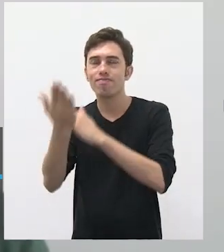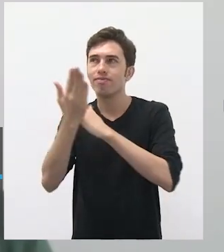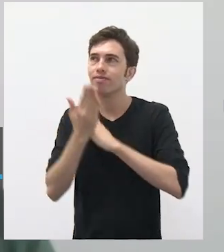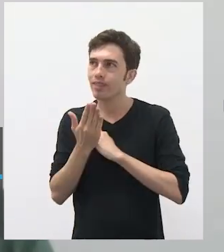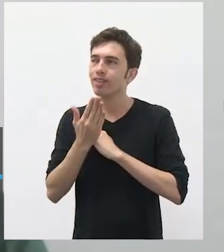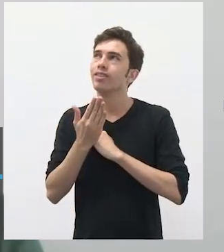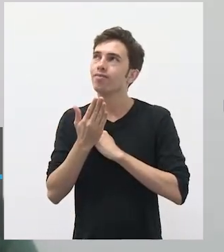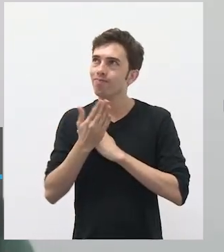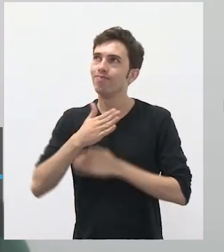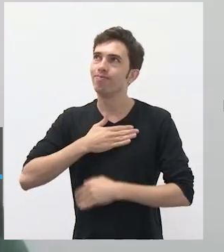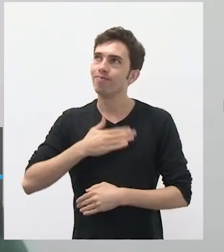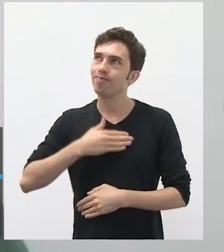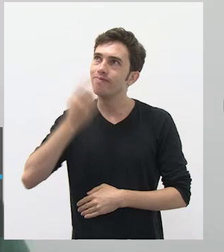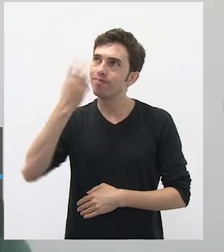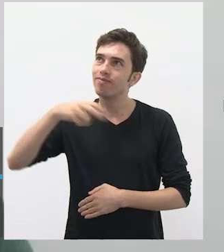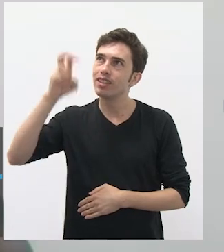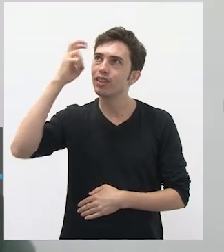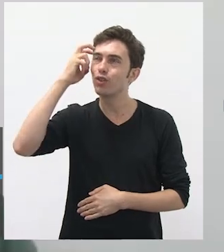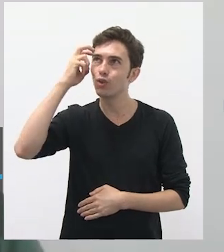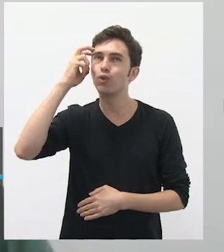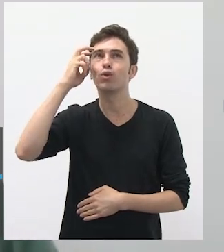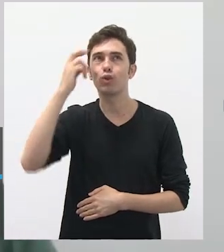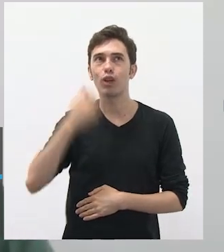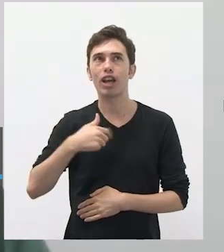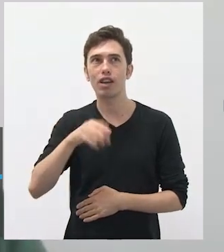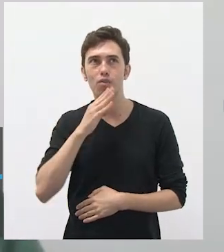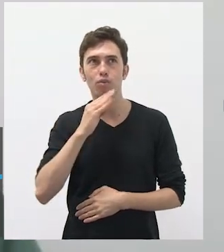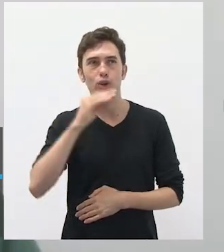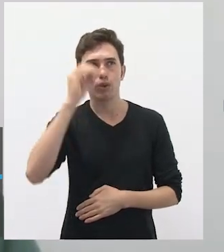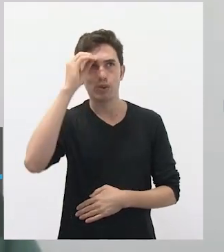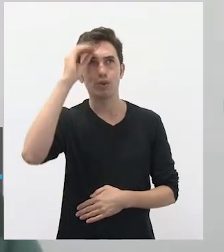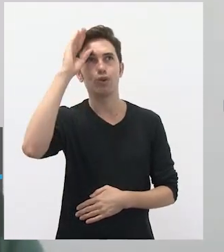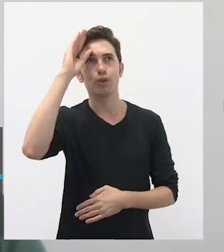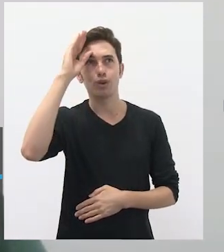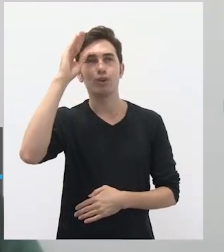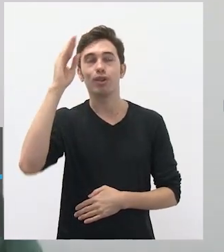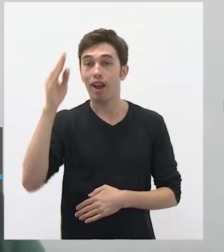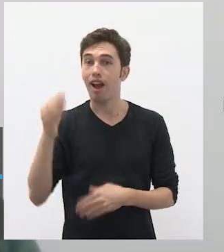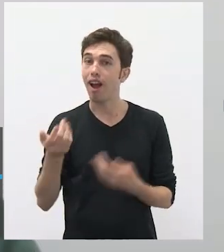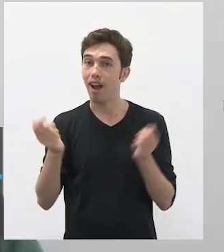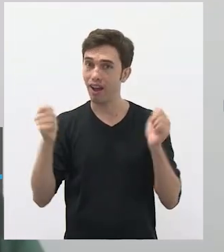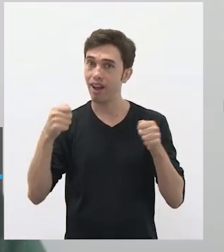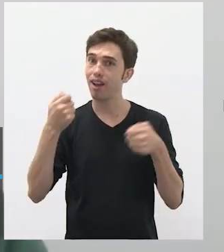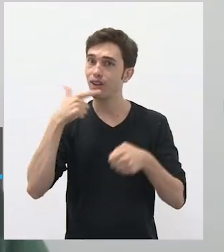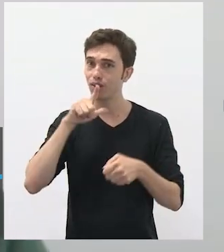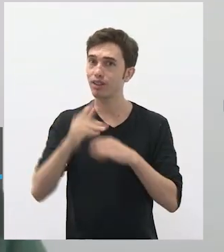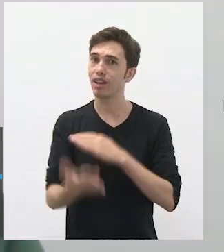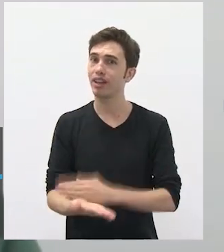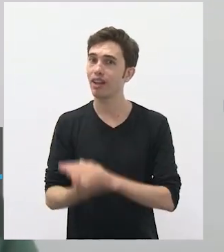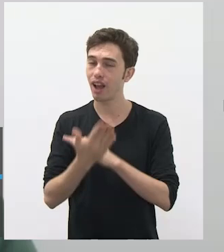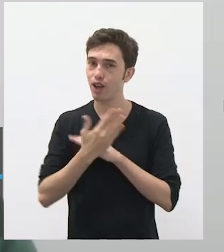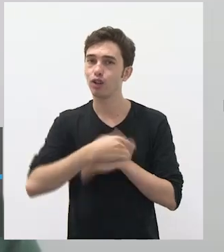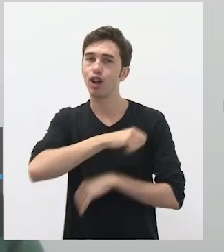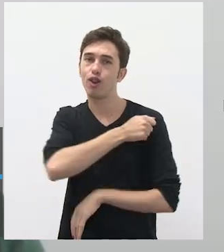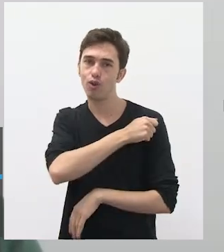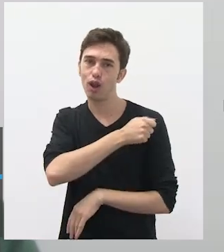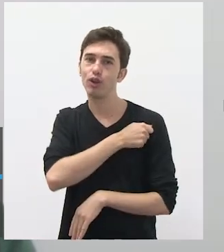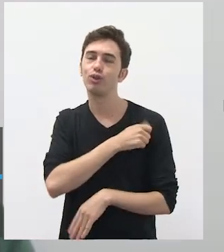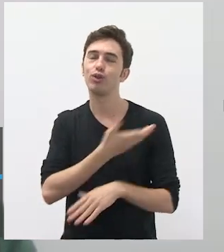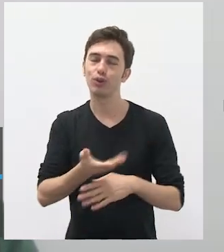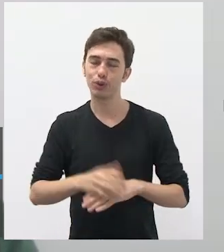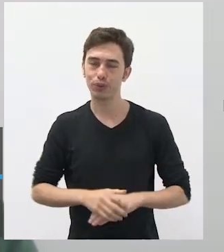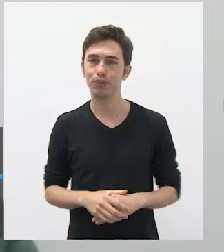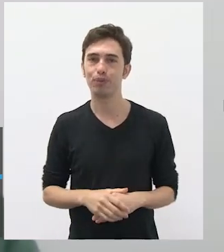sua cultura, né? E para o conhecimento que é gerado aí em benefício de todo o território,